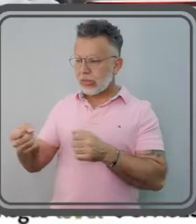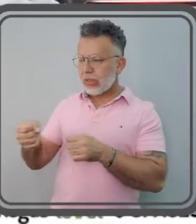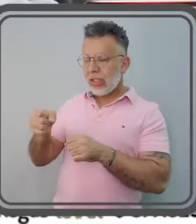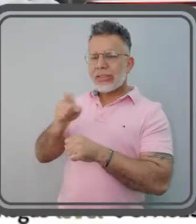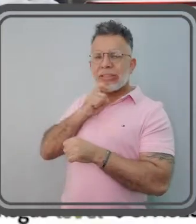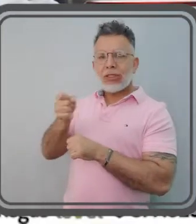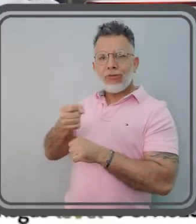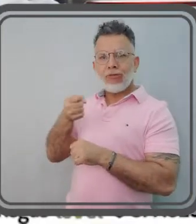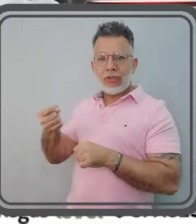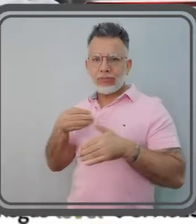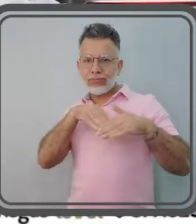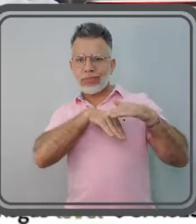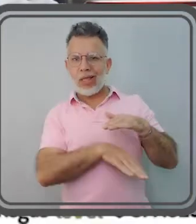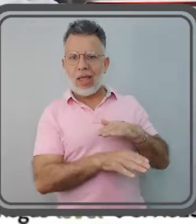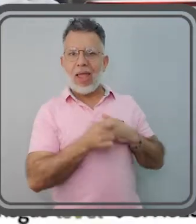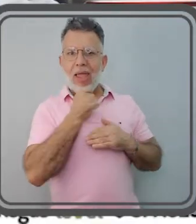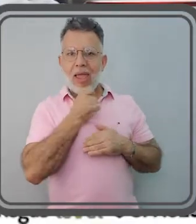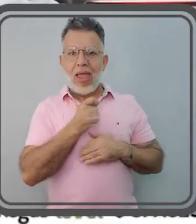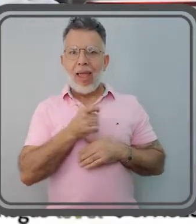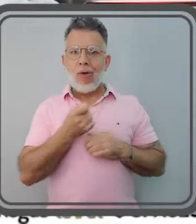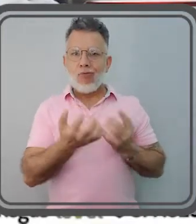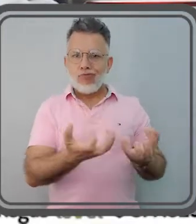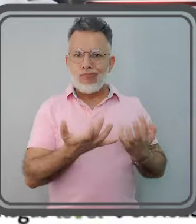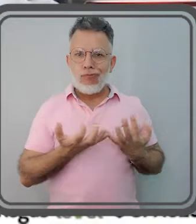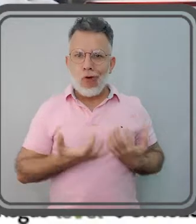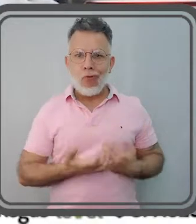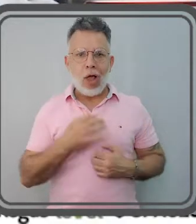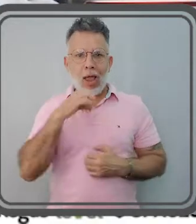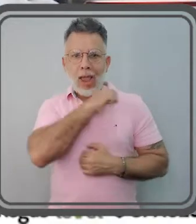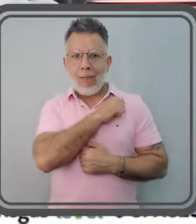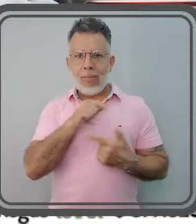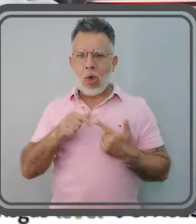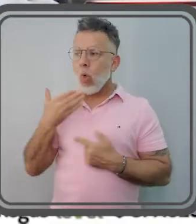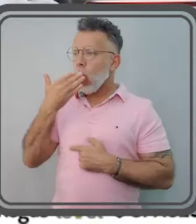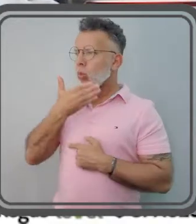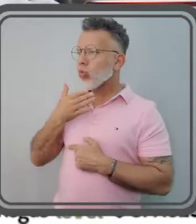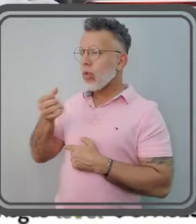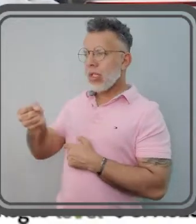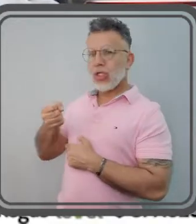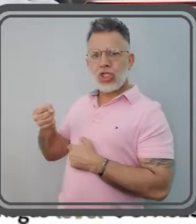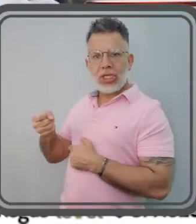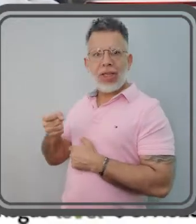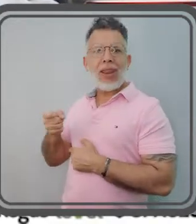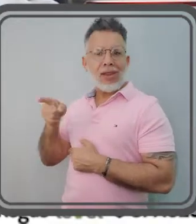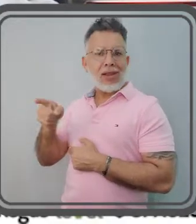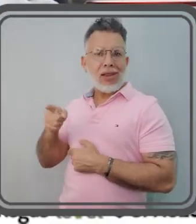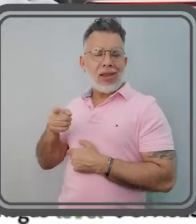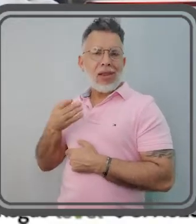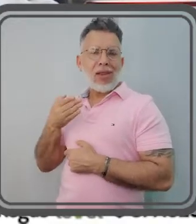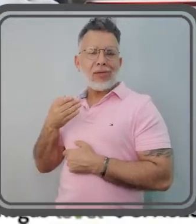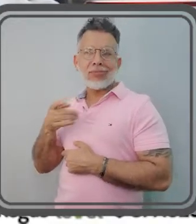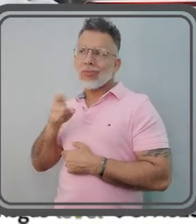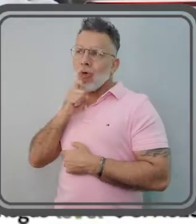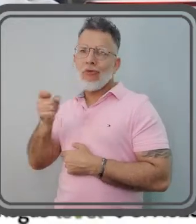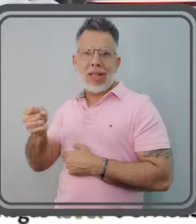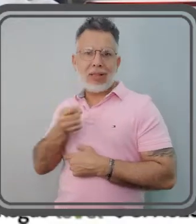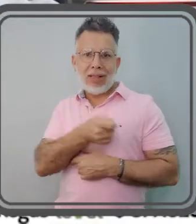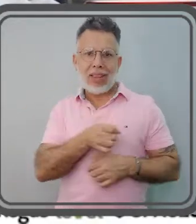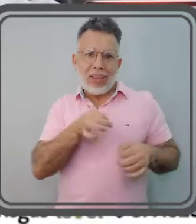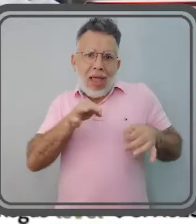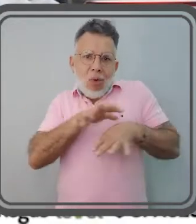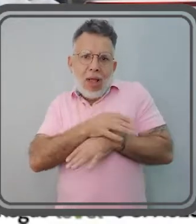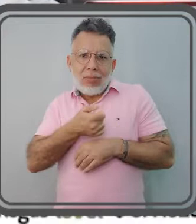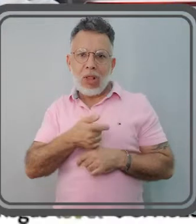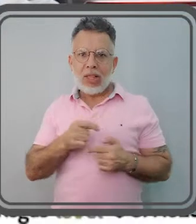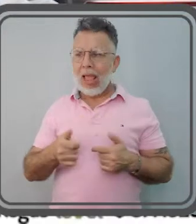você tira do freezer, ele está praticamente pronto, você não precisa manusear quase nada. As bebidas, você faz ali em 3-4 etapas, você faz uma